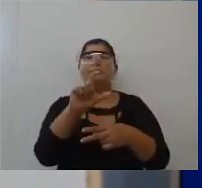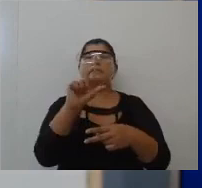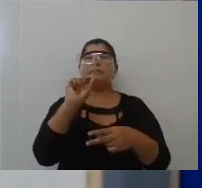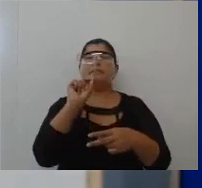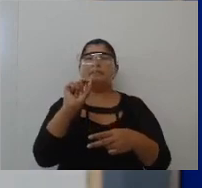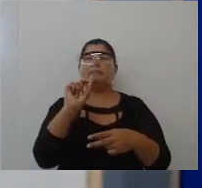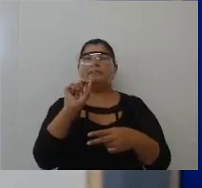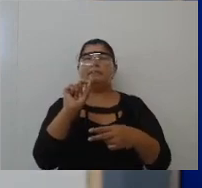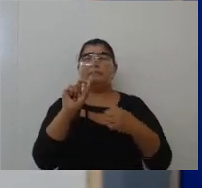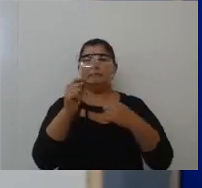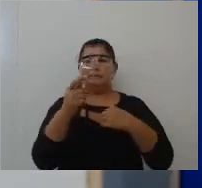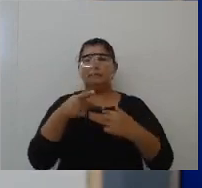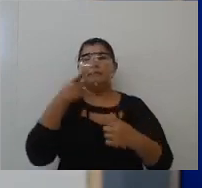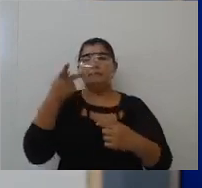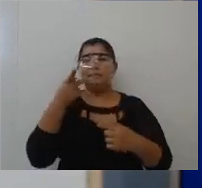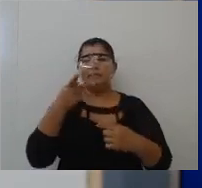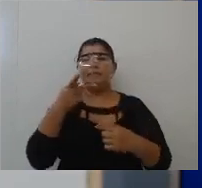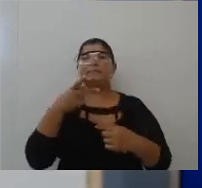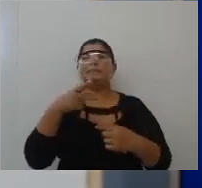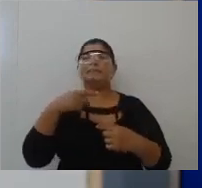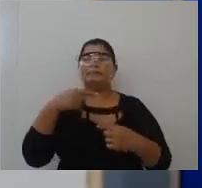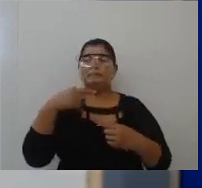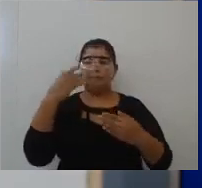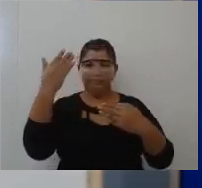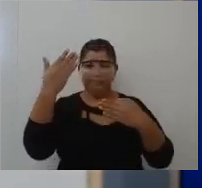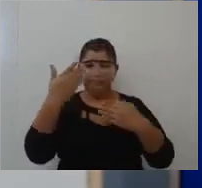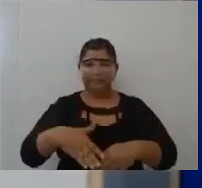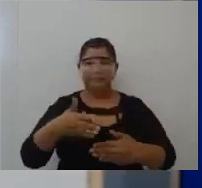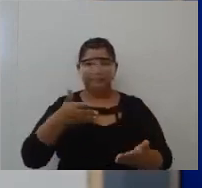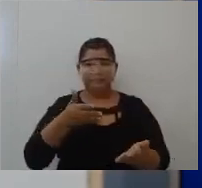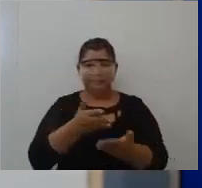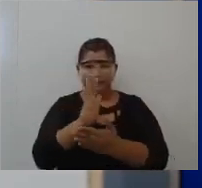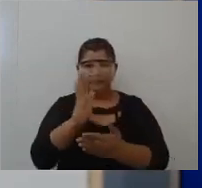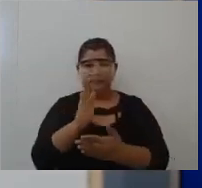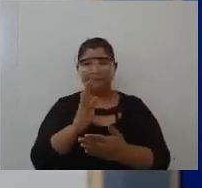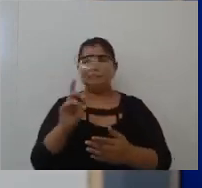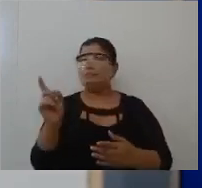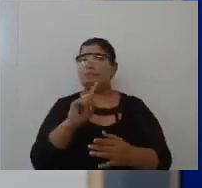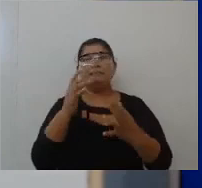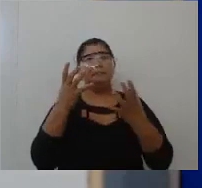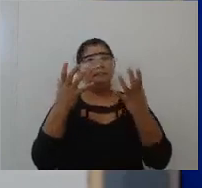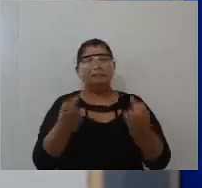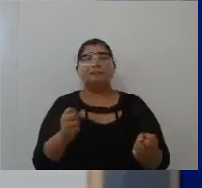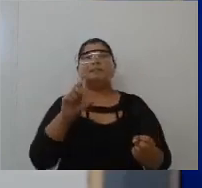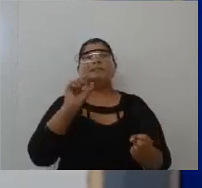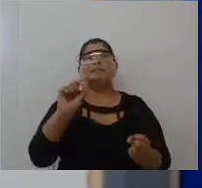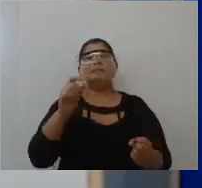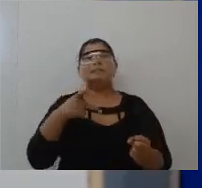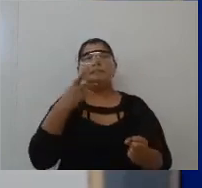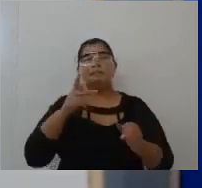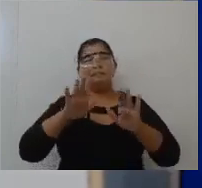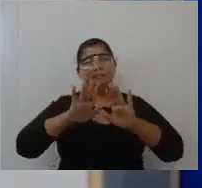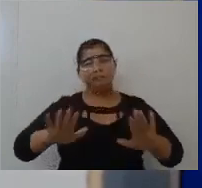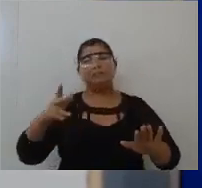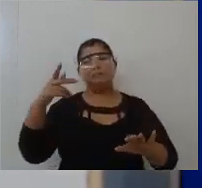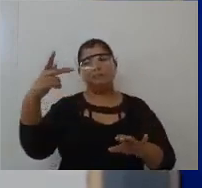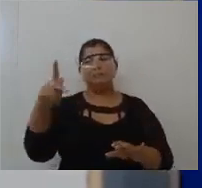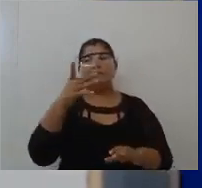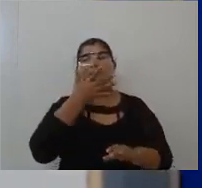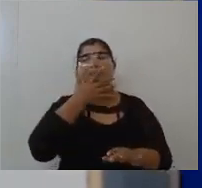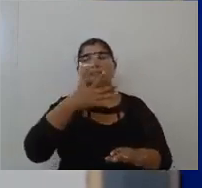falei foi aprovado. Não aceito que fale assim do seu